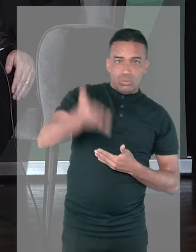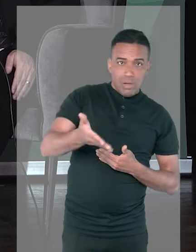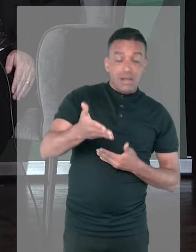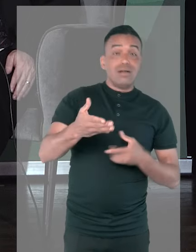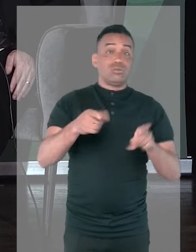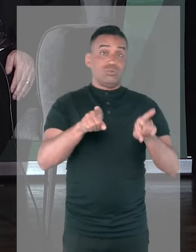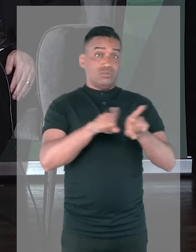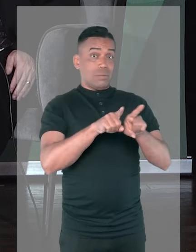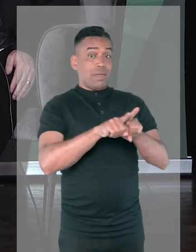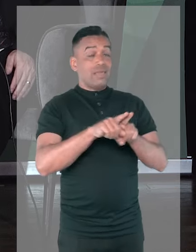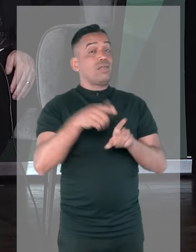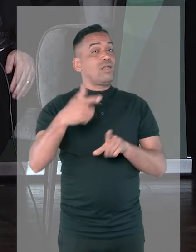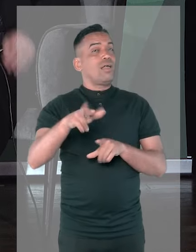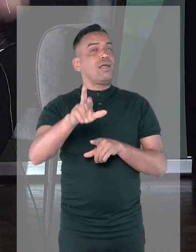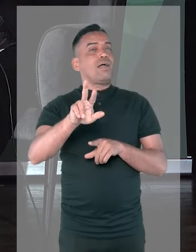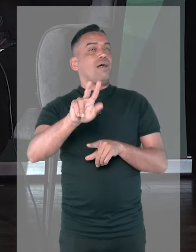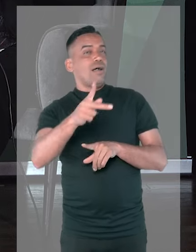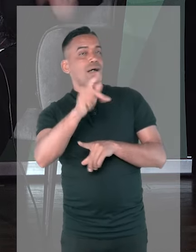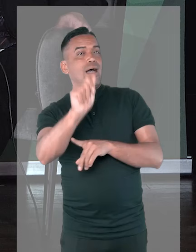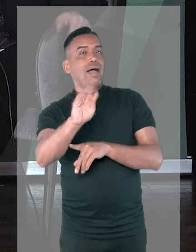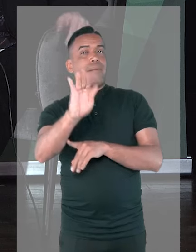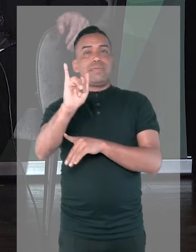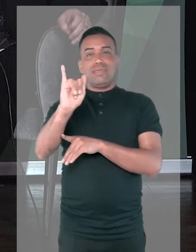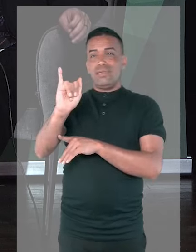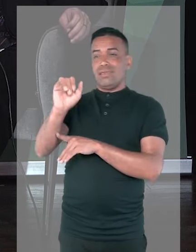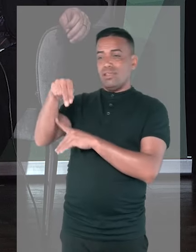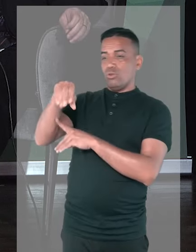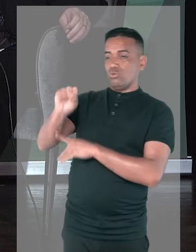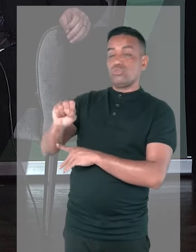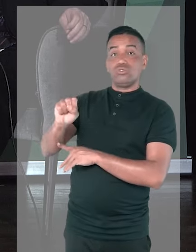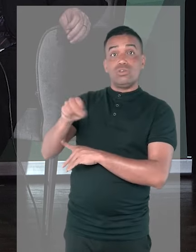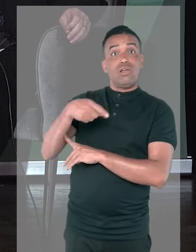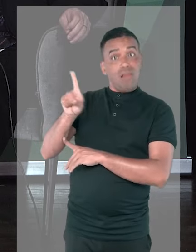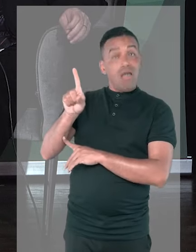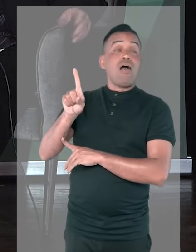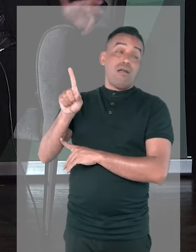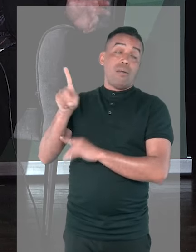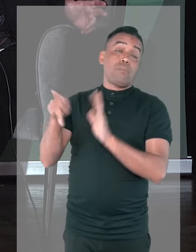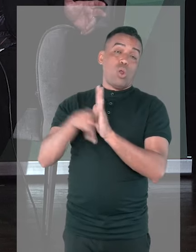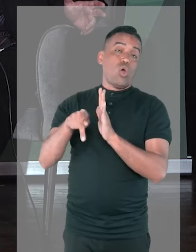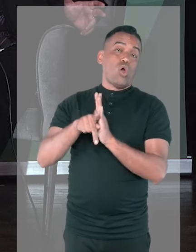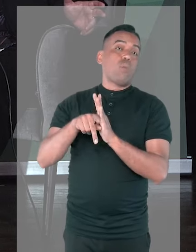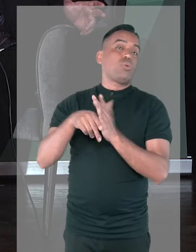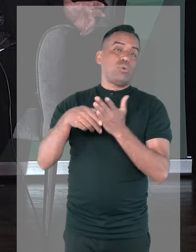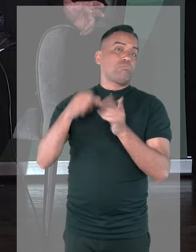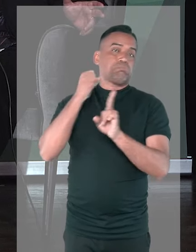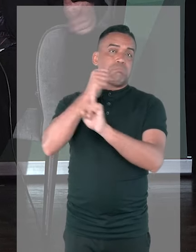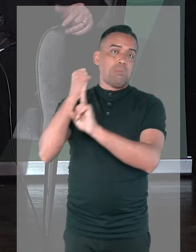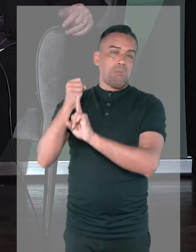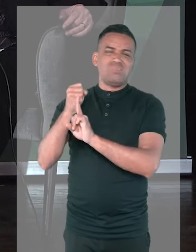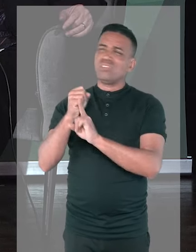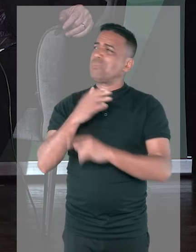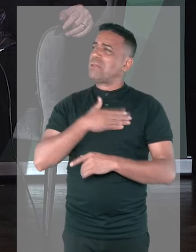os rabinos que iam lá fazer o seu trabalho. E aquilo me pareceu curiosíssimo,